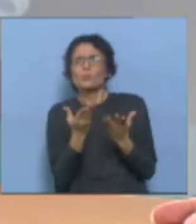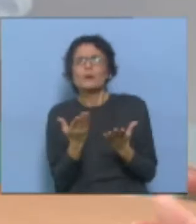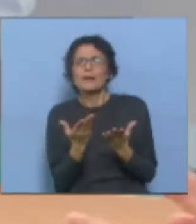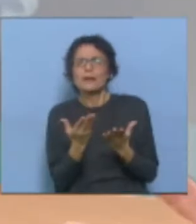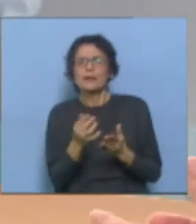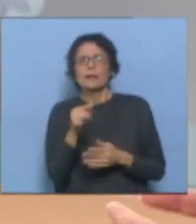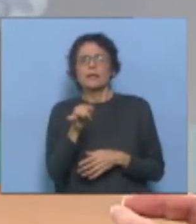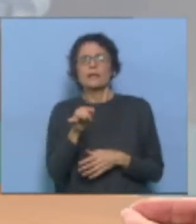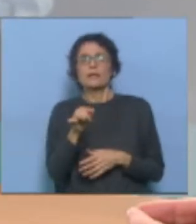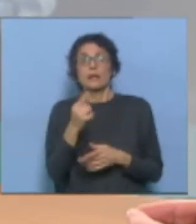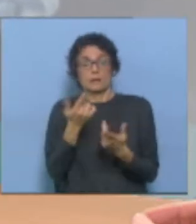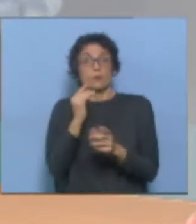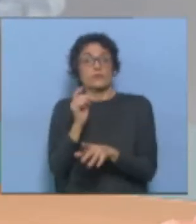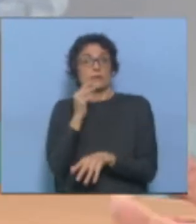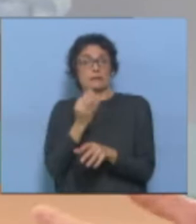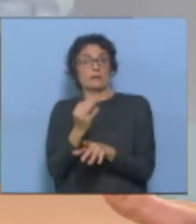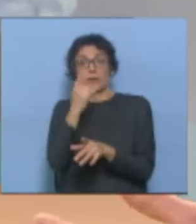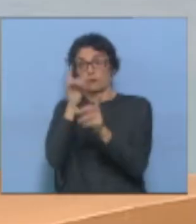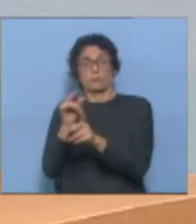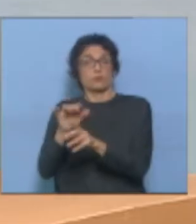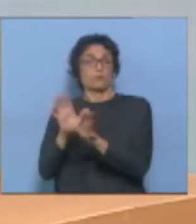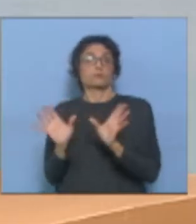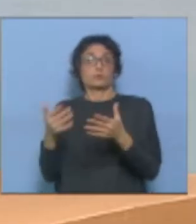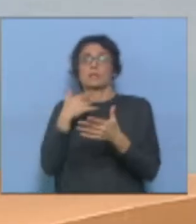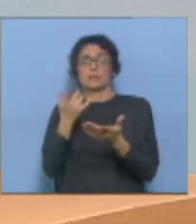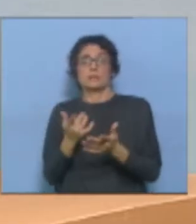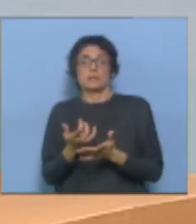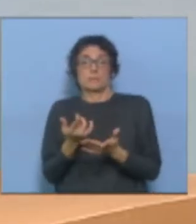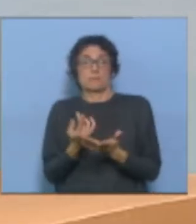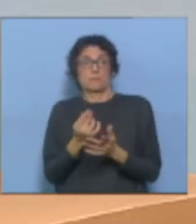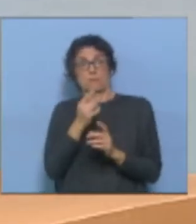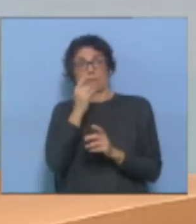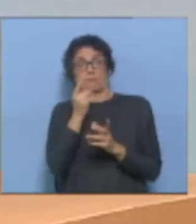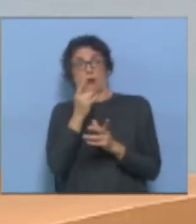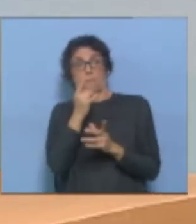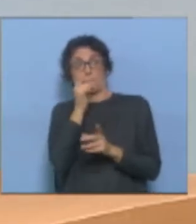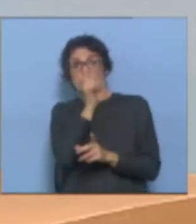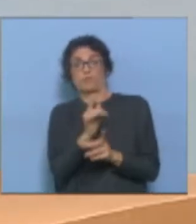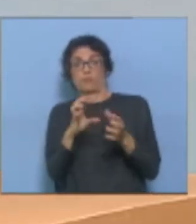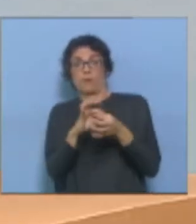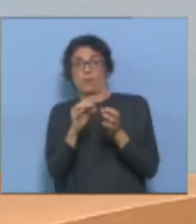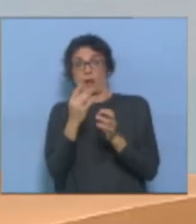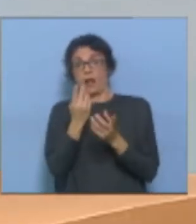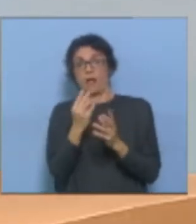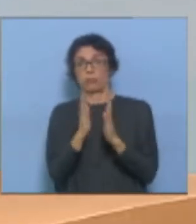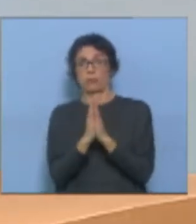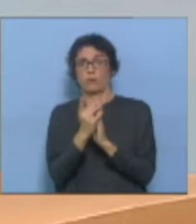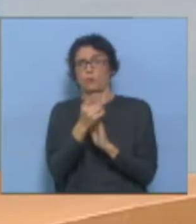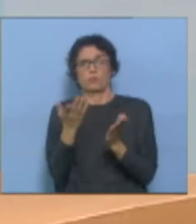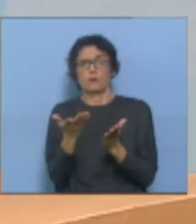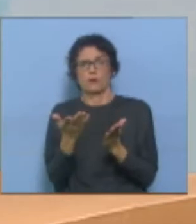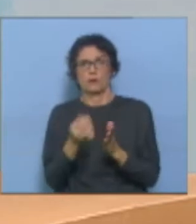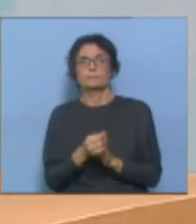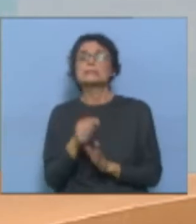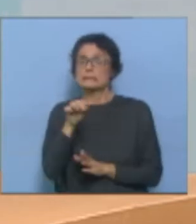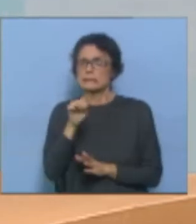Exatamente. Num sentido, neste caso aqui há um sentido diferente. Há um sentido lato. Aqui assumo um sentido específico, que é um seguimento especial de